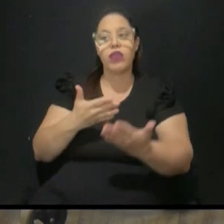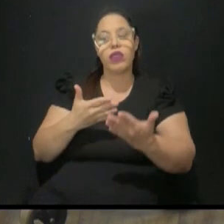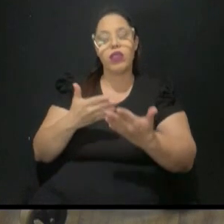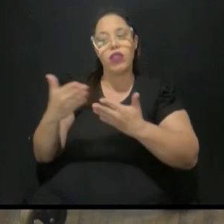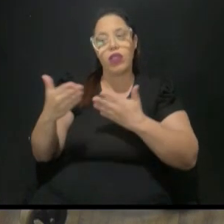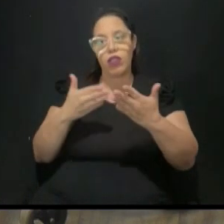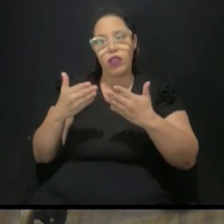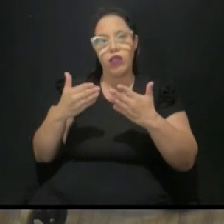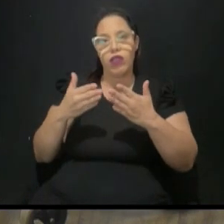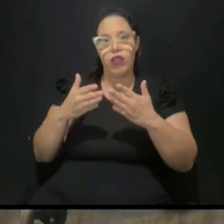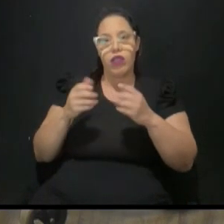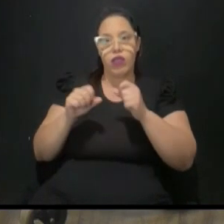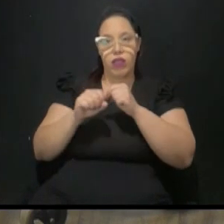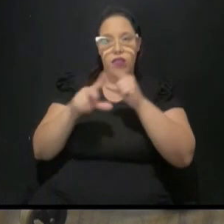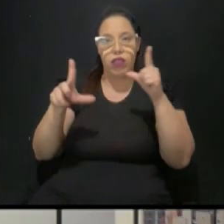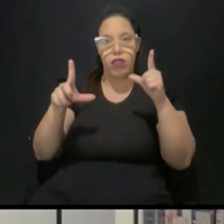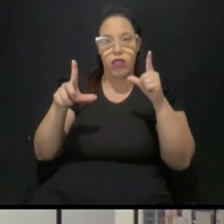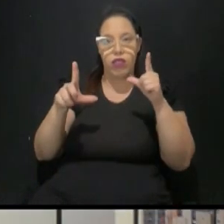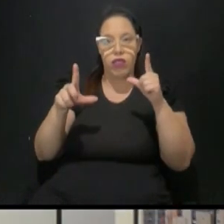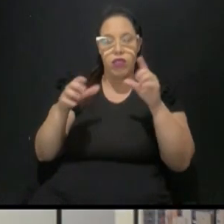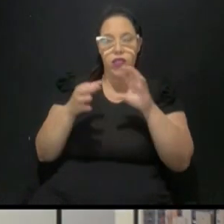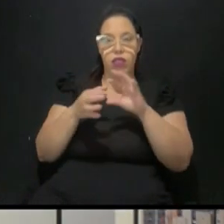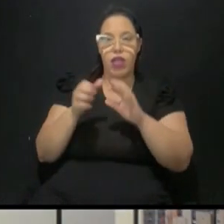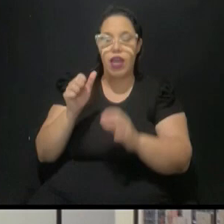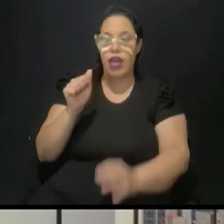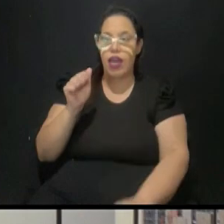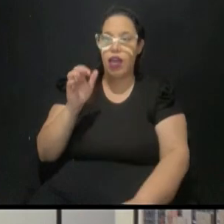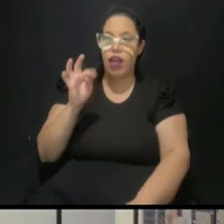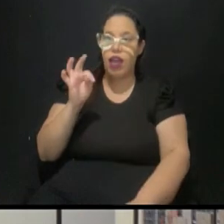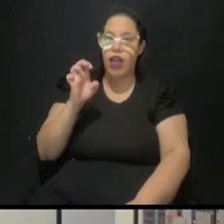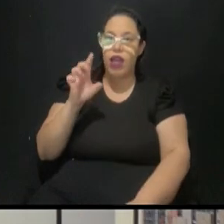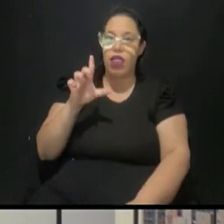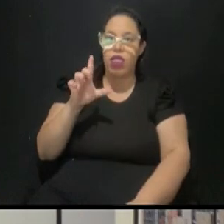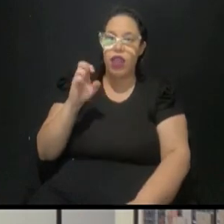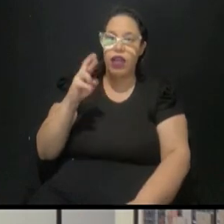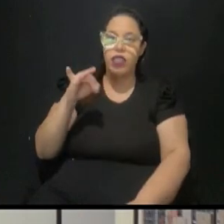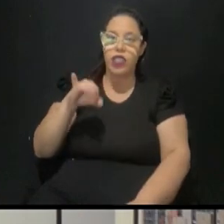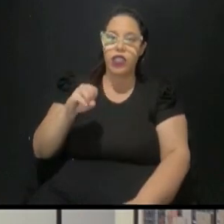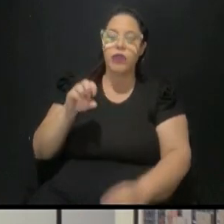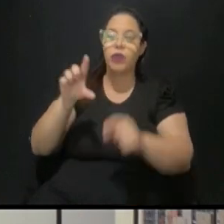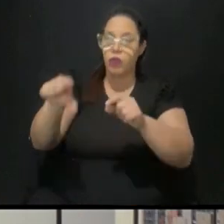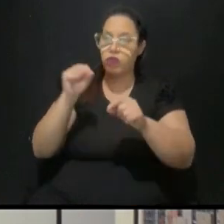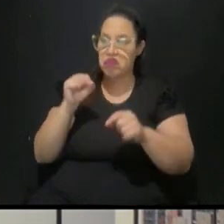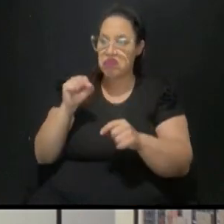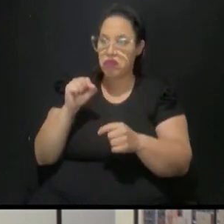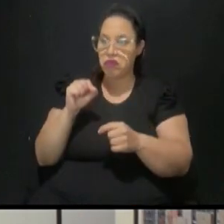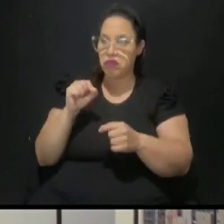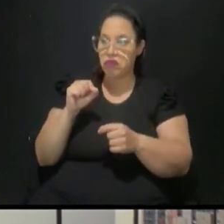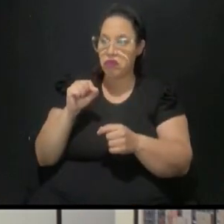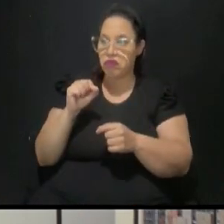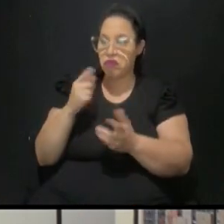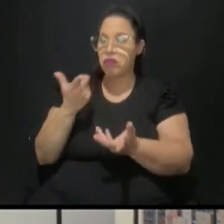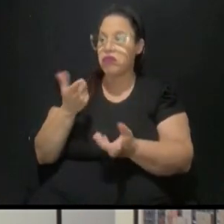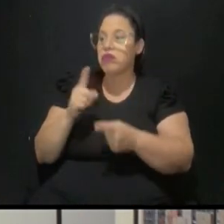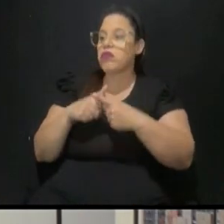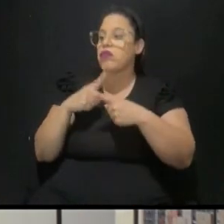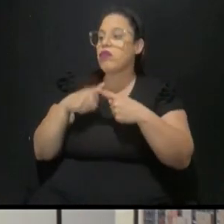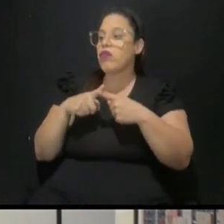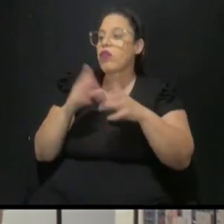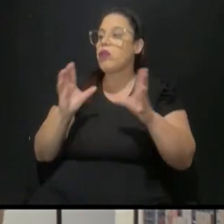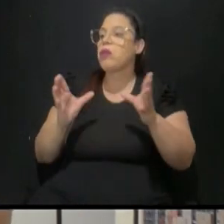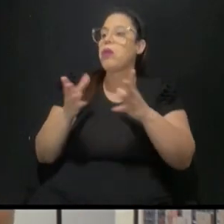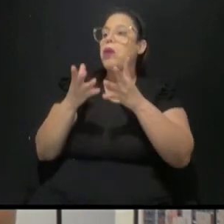destaque para o atletismo, e por que o atletismo foi escolhido para ser aí o carro-chefe nesse